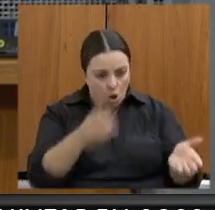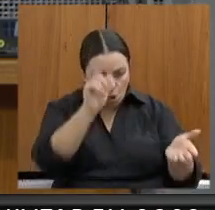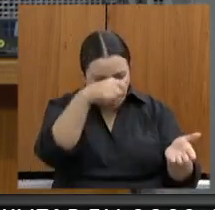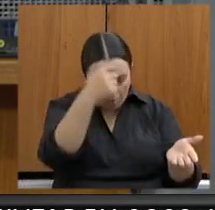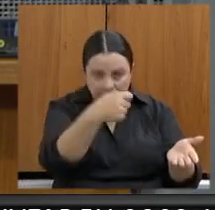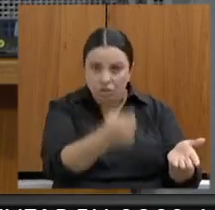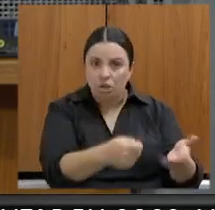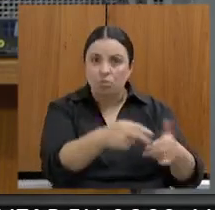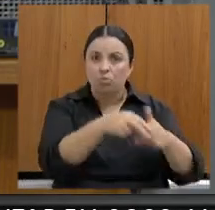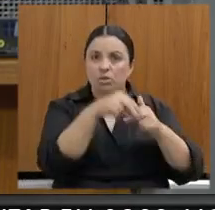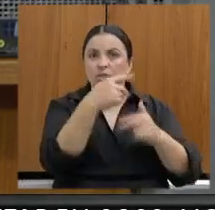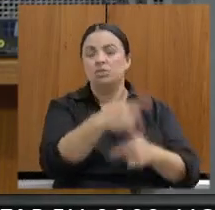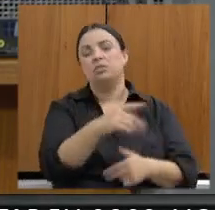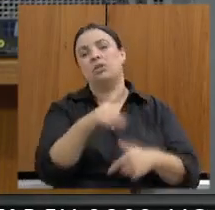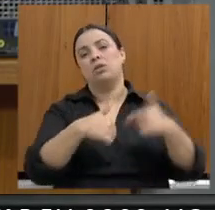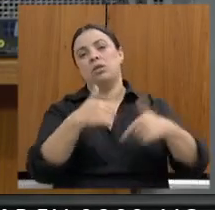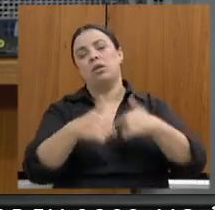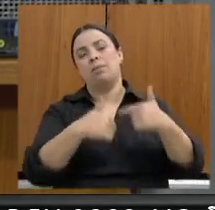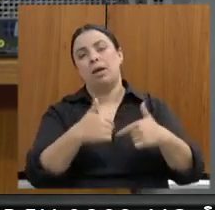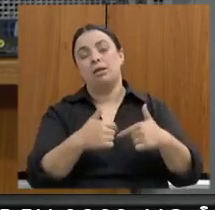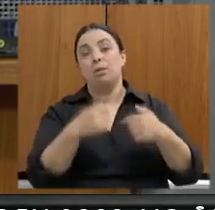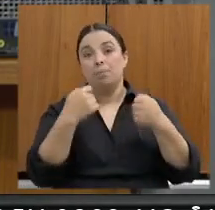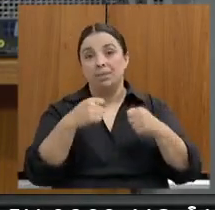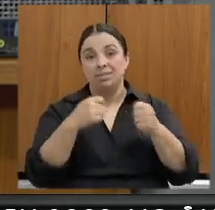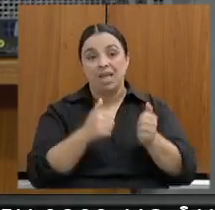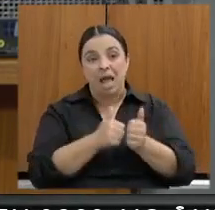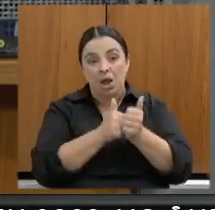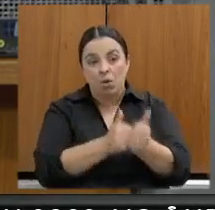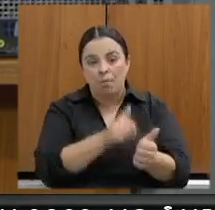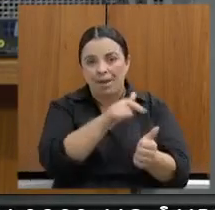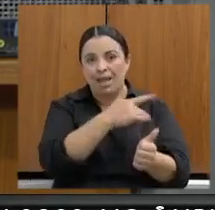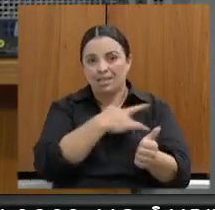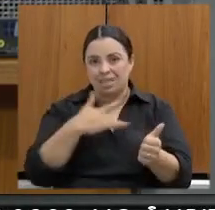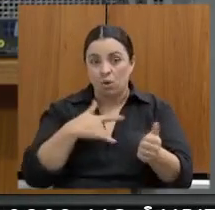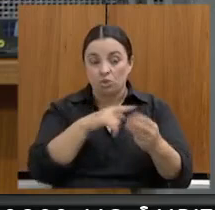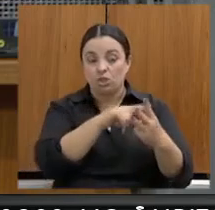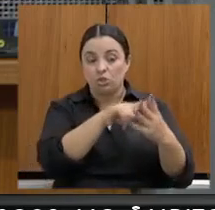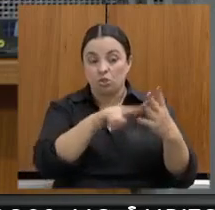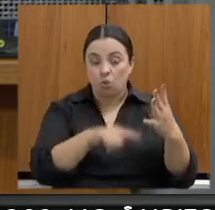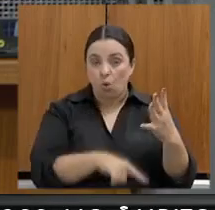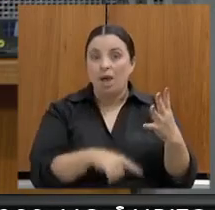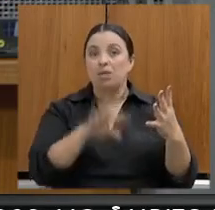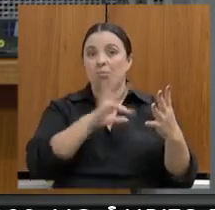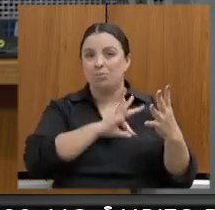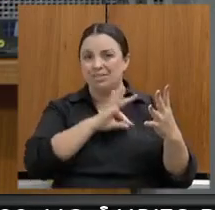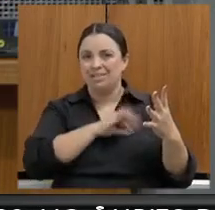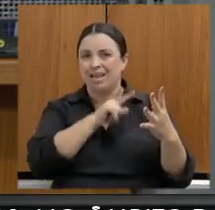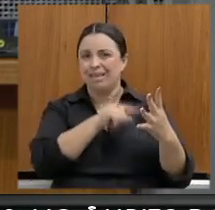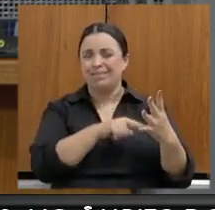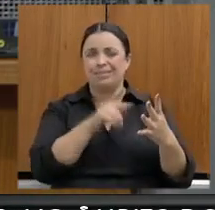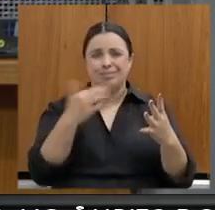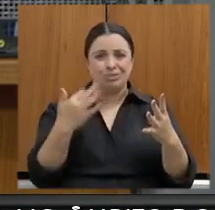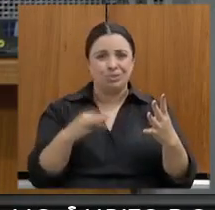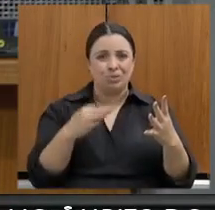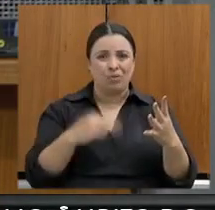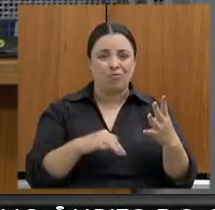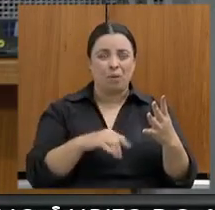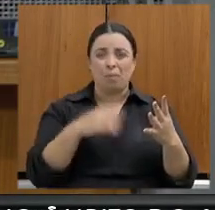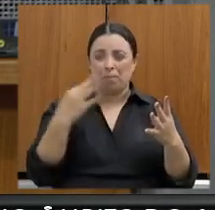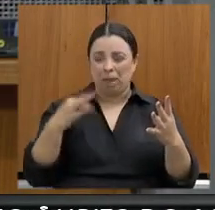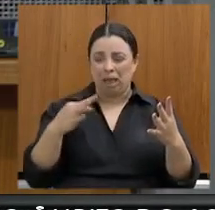pelo que fizeram e temos que acompanhar a saúde dos quatro policiais feridos na luta contra criminosos